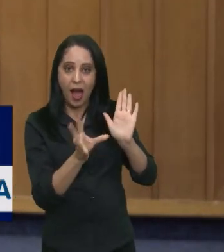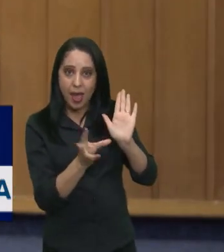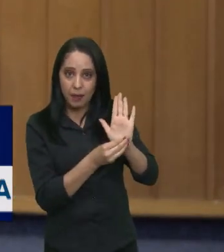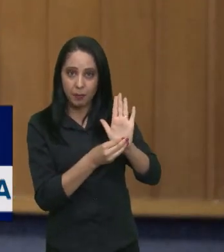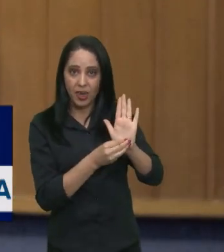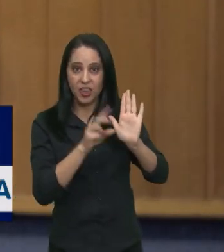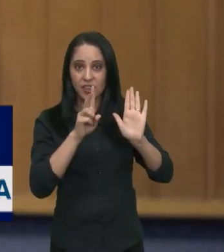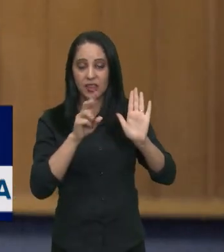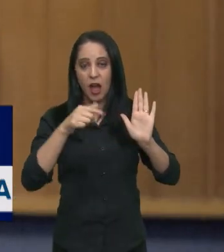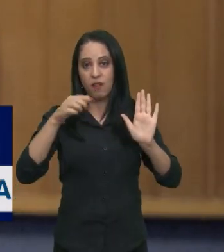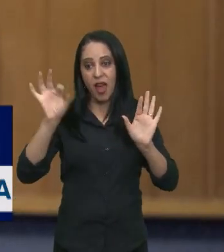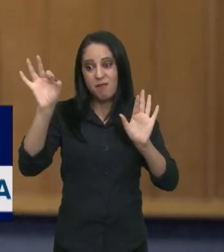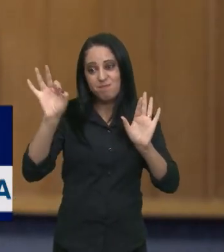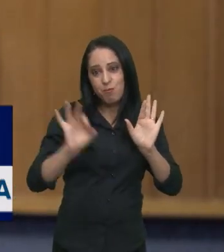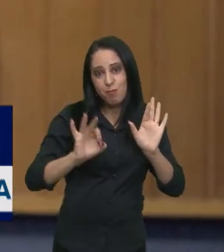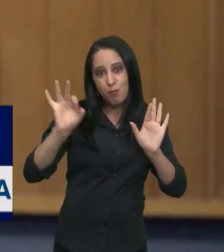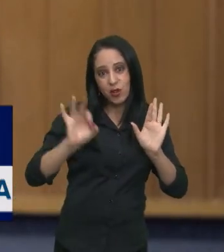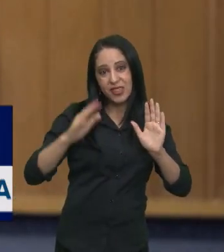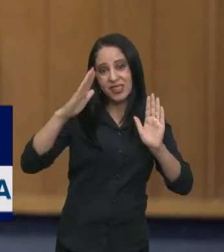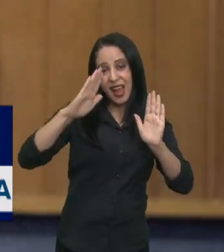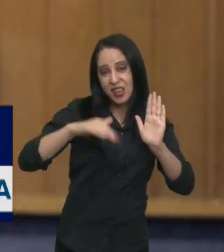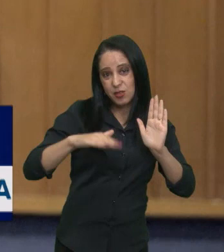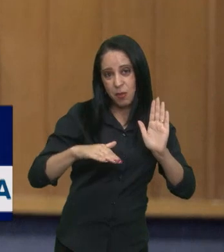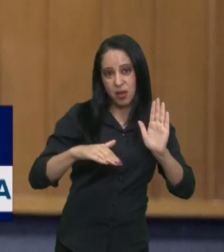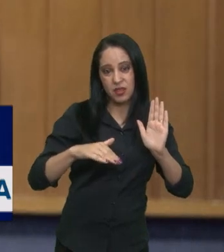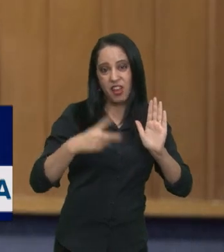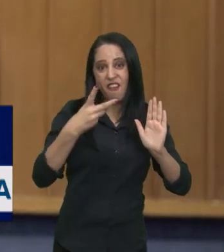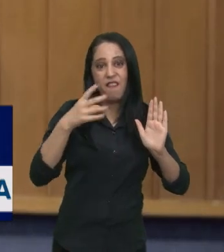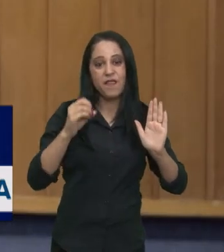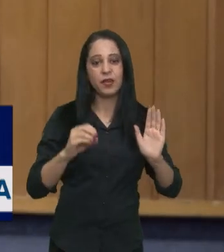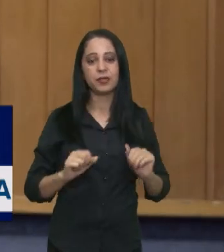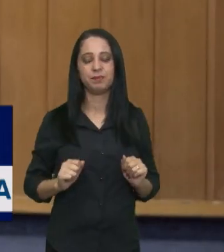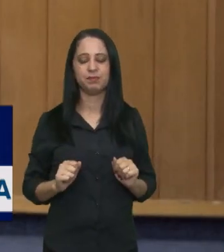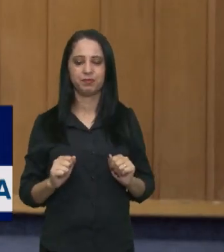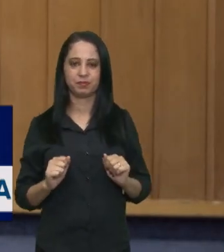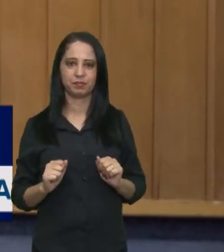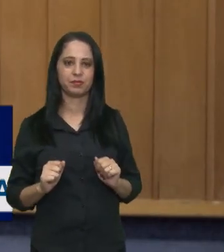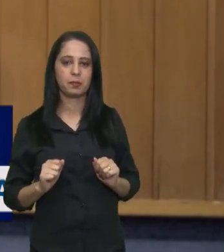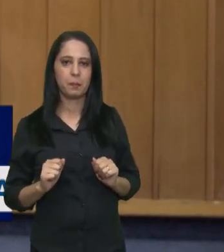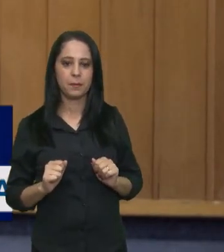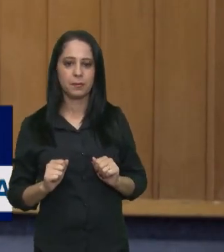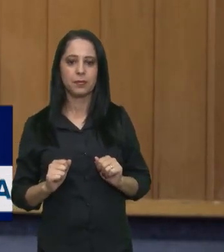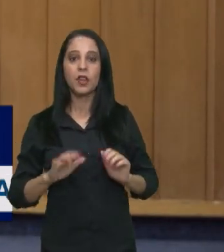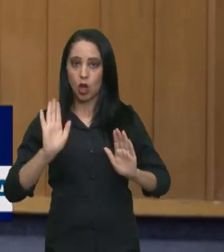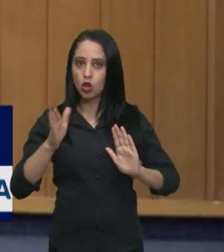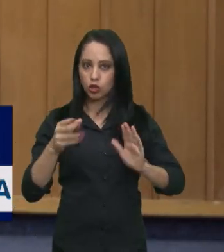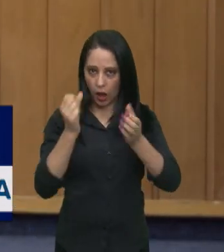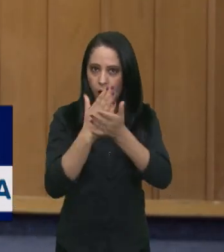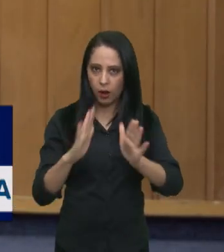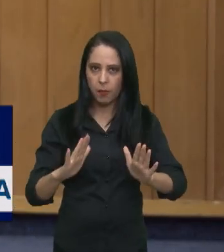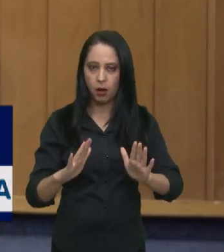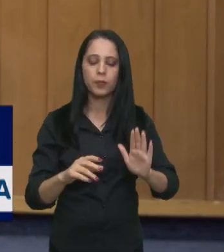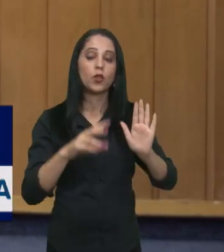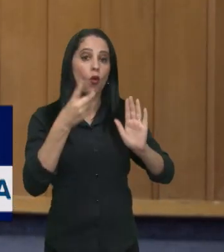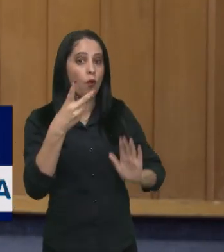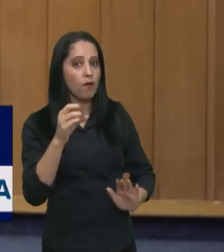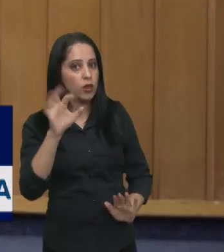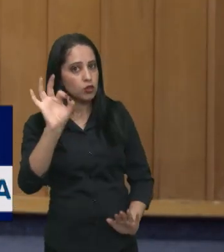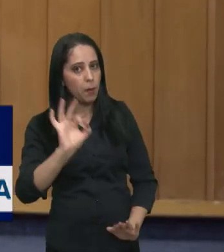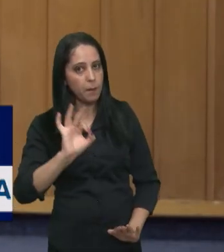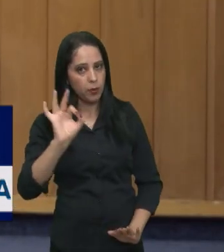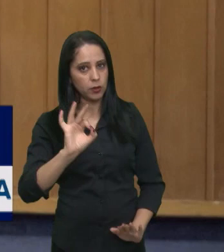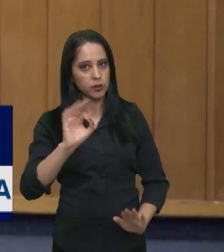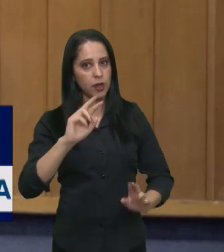pela metade. Os 20% que vereadora, já deu tempo, vereadora. Já estou encerrando. Então, esses 20%